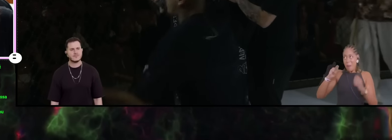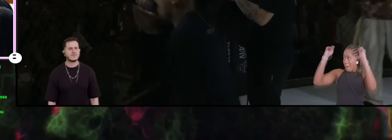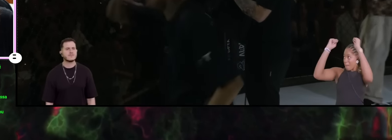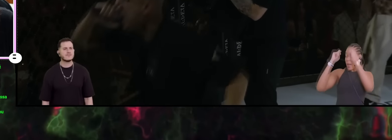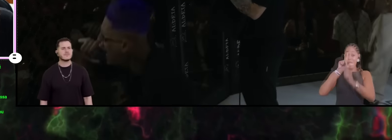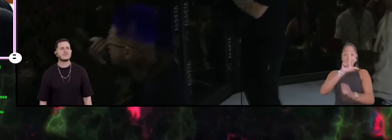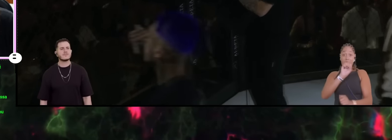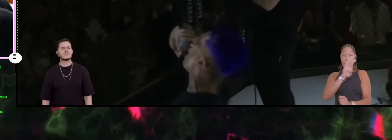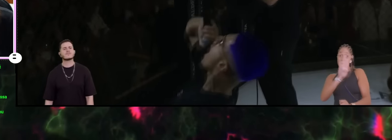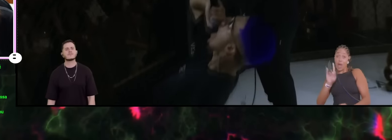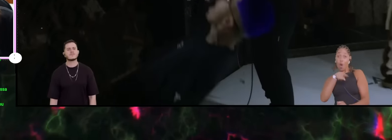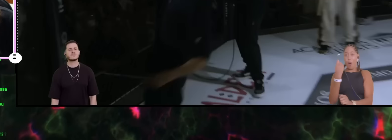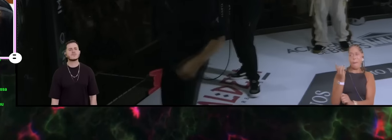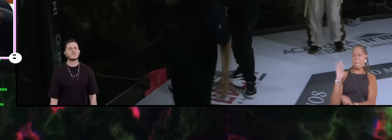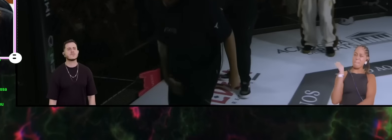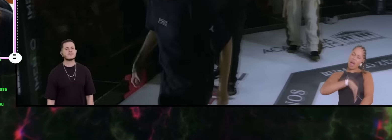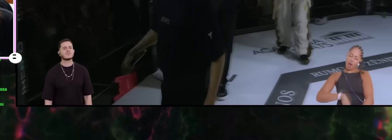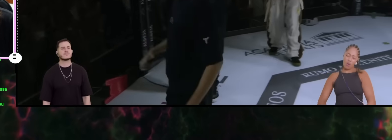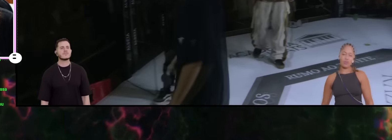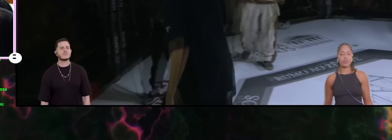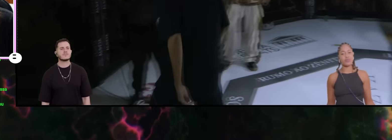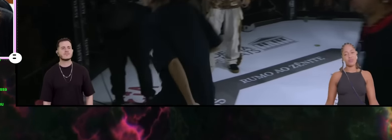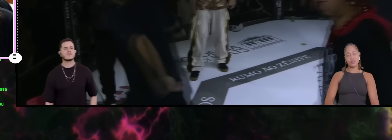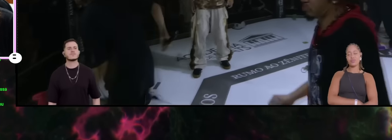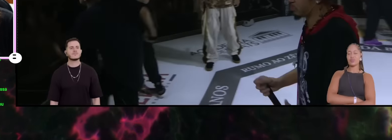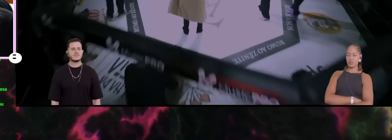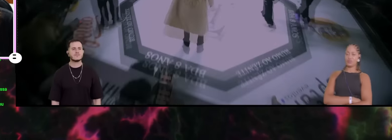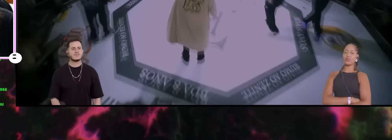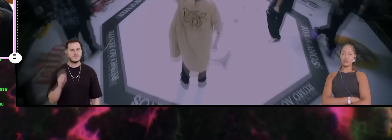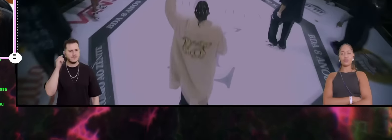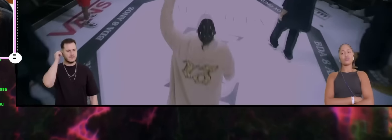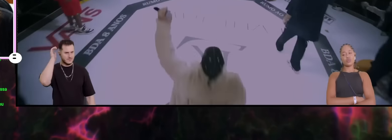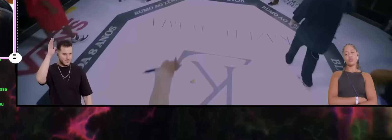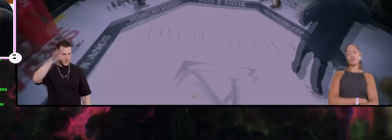lado bem e lado mal. Boa.